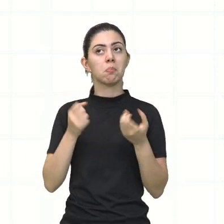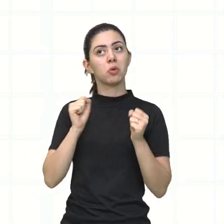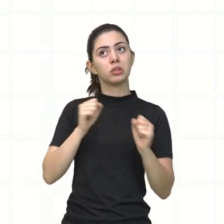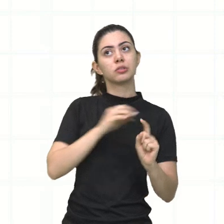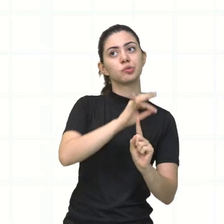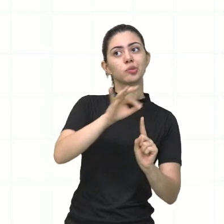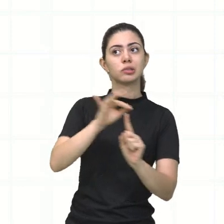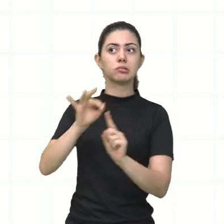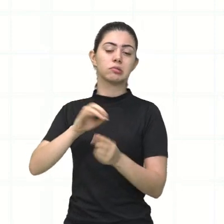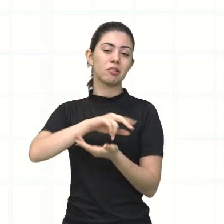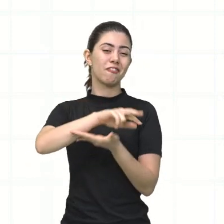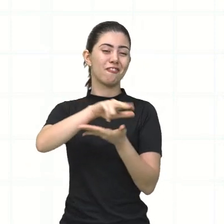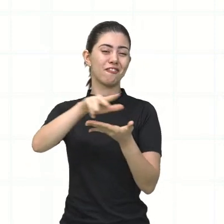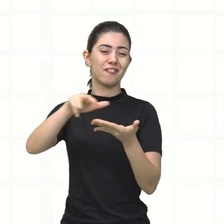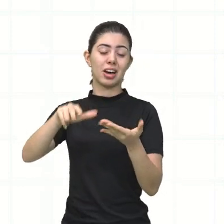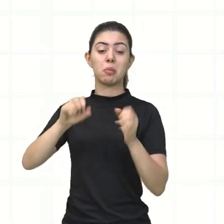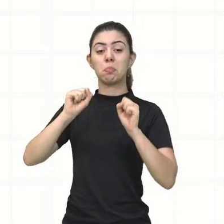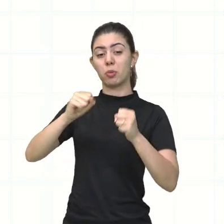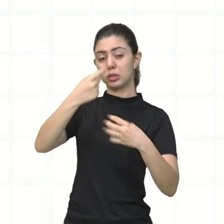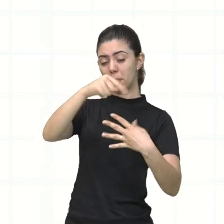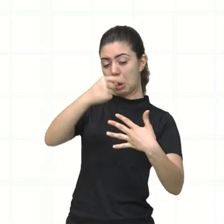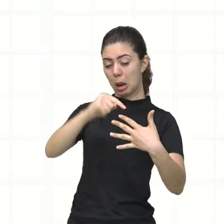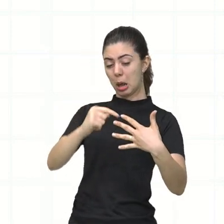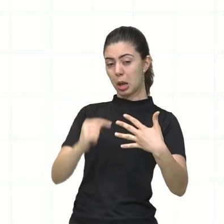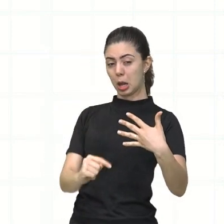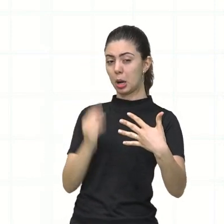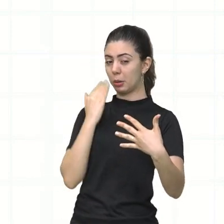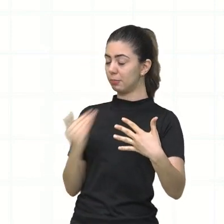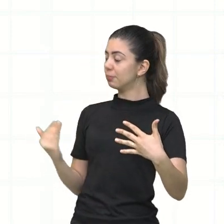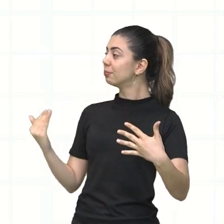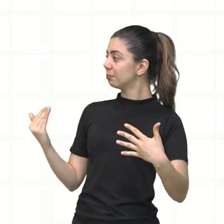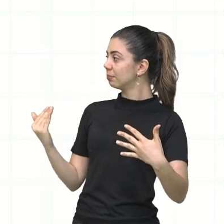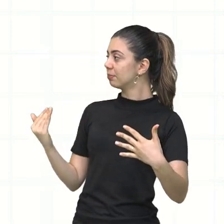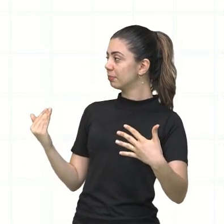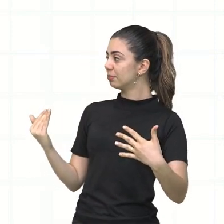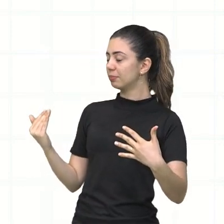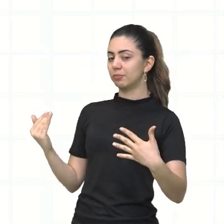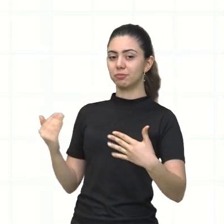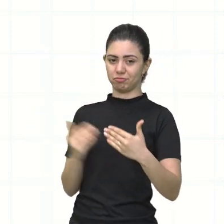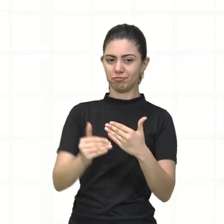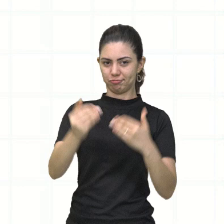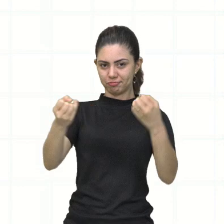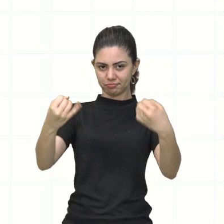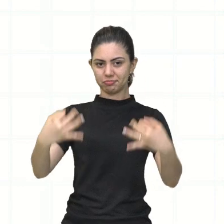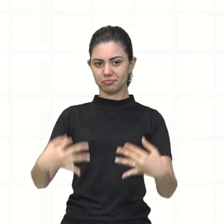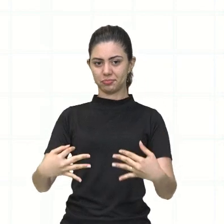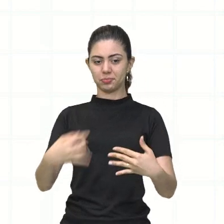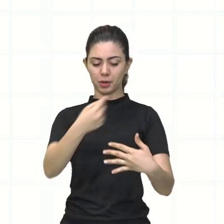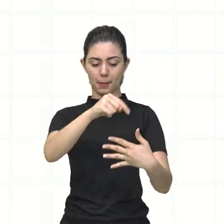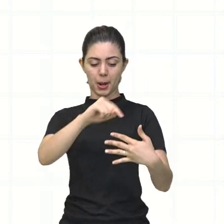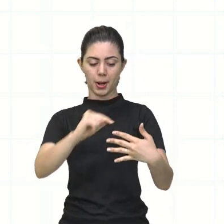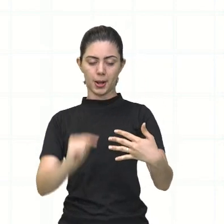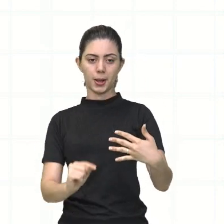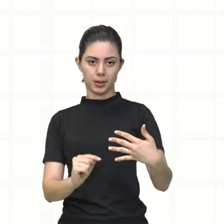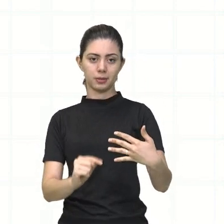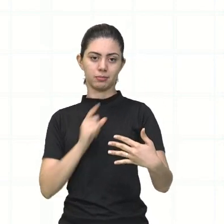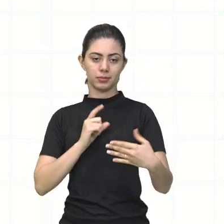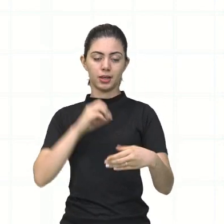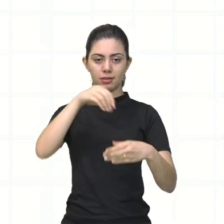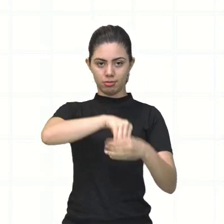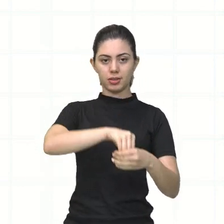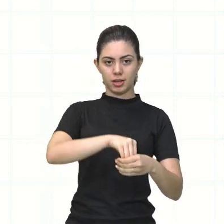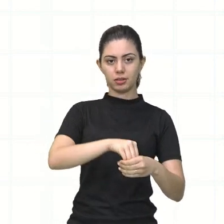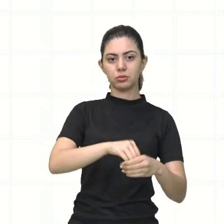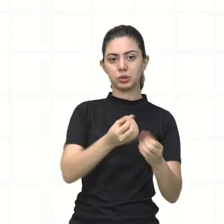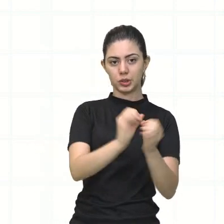gente vai ter todas essas divisões aqui, que nós veremos. Todas elas, as orações